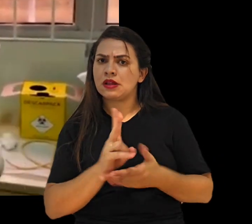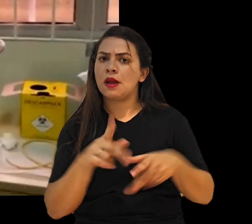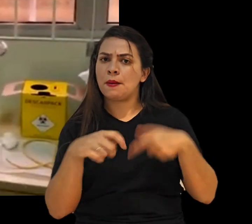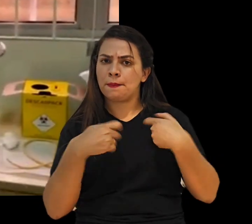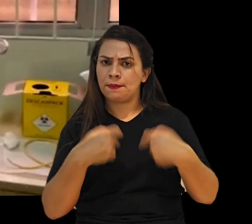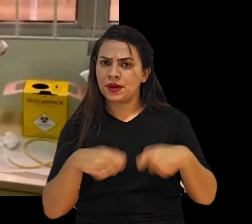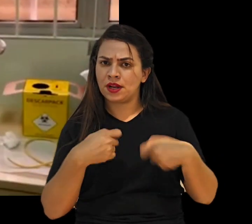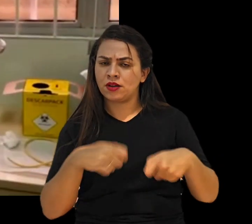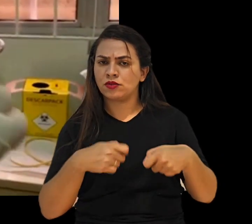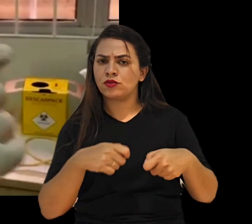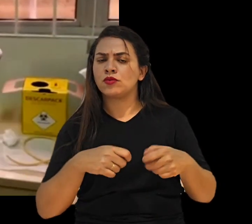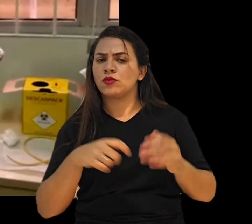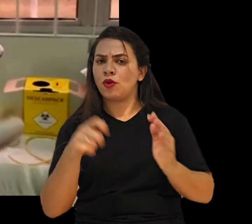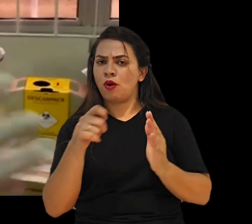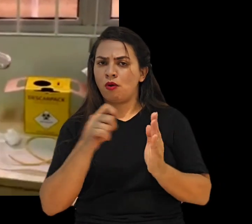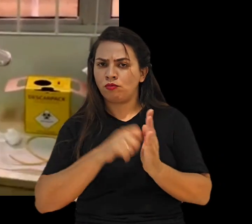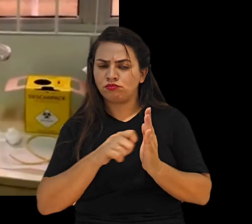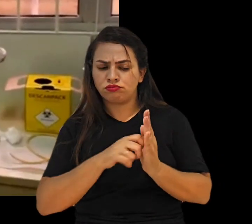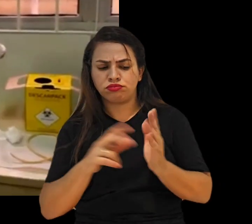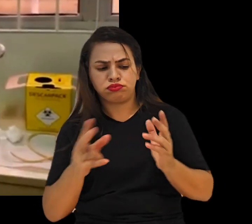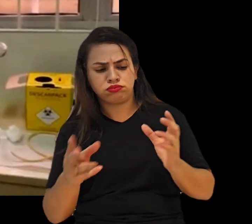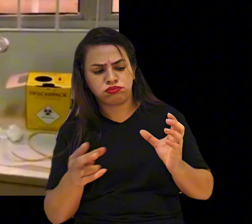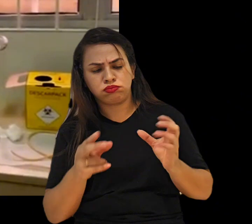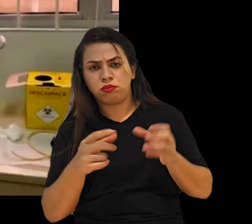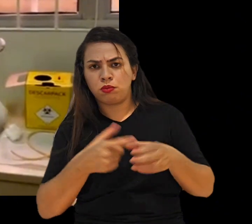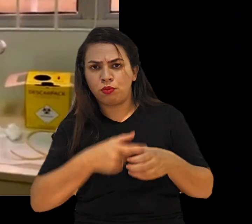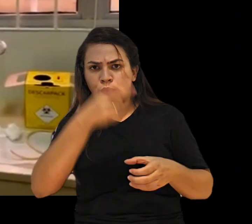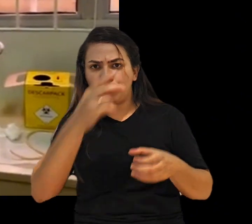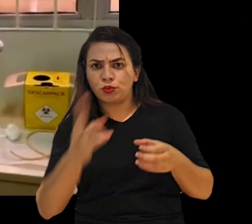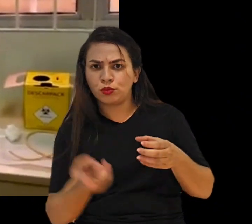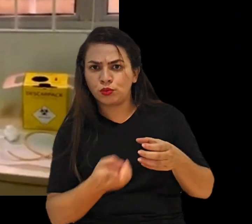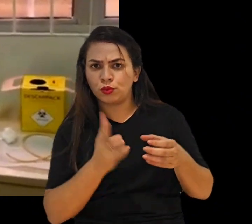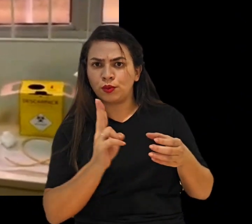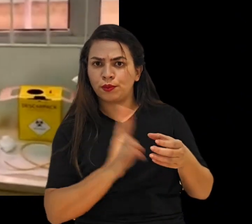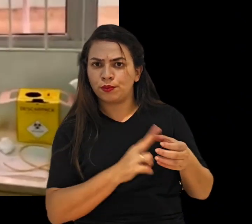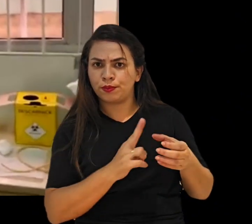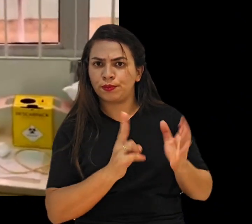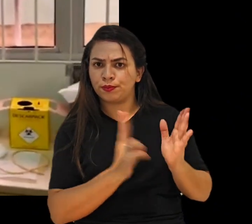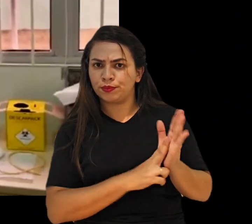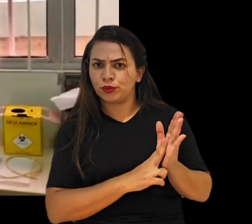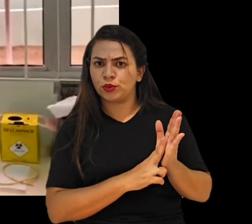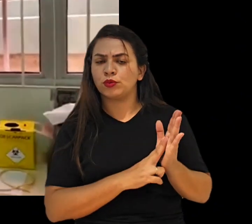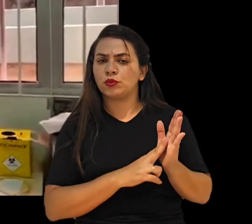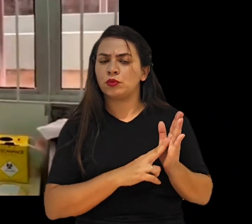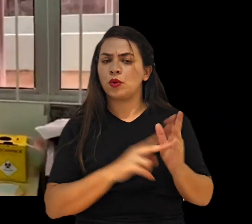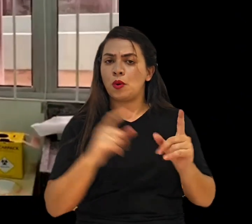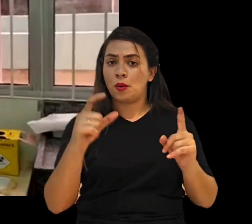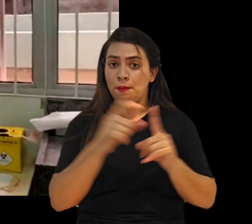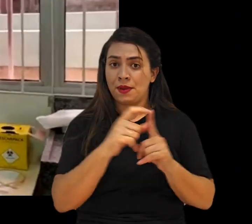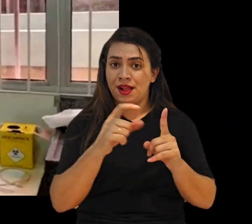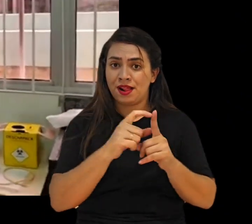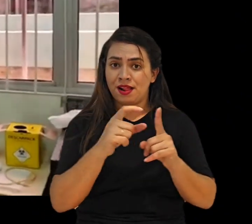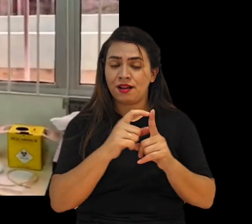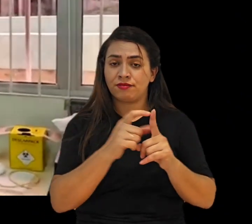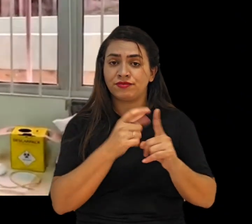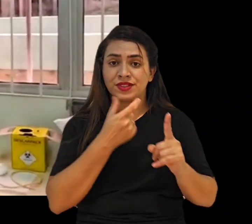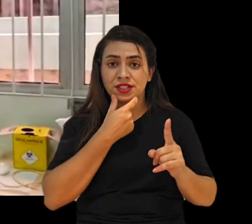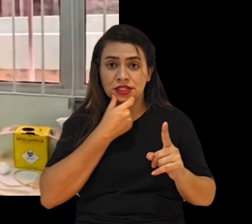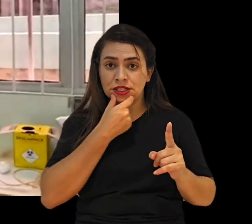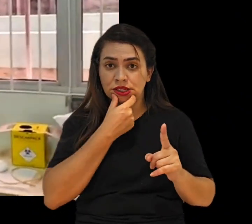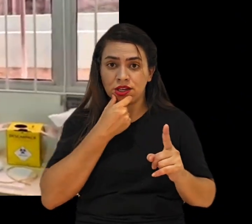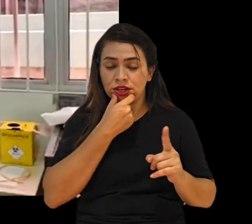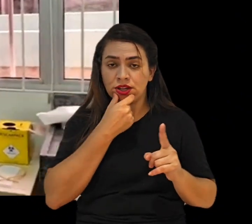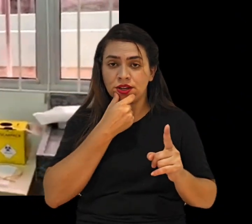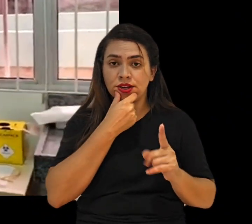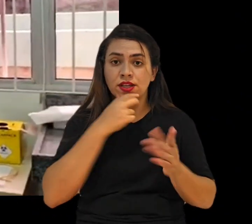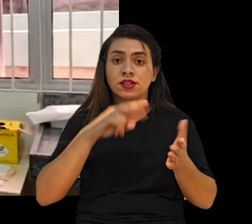número do paciente, etc, data, hora, mas no geral a gente acaba colocando o nome e o código. Quando